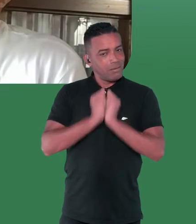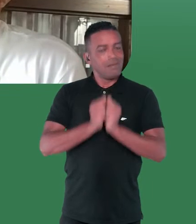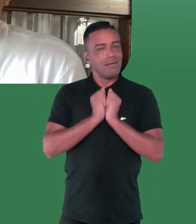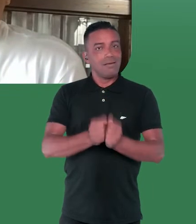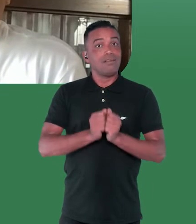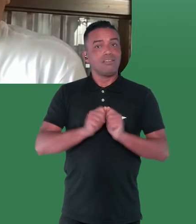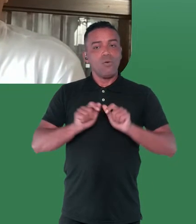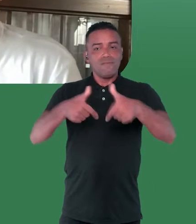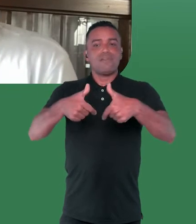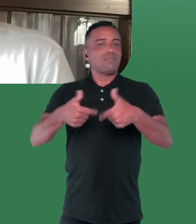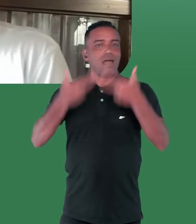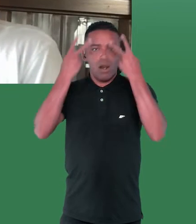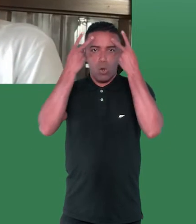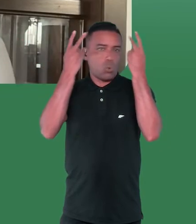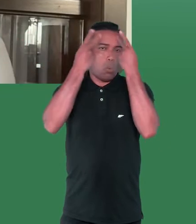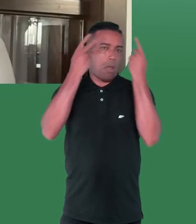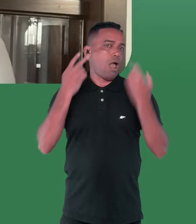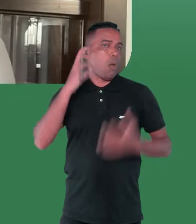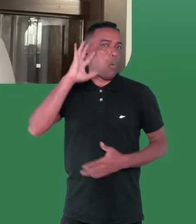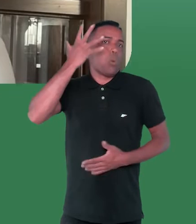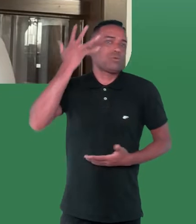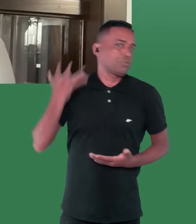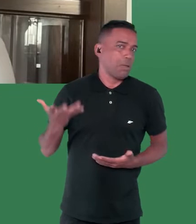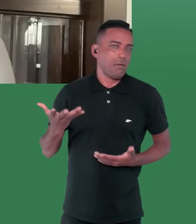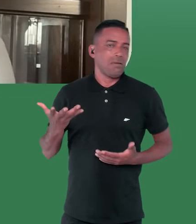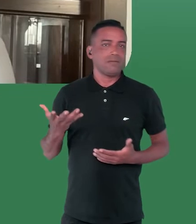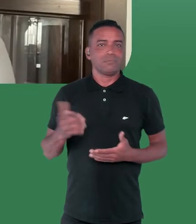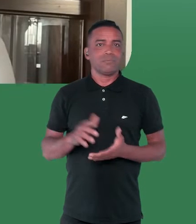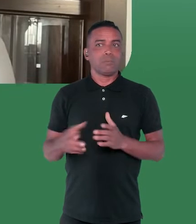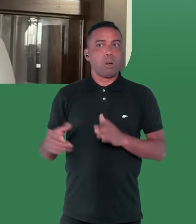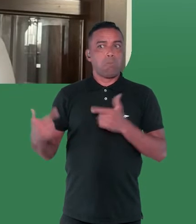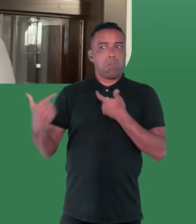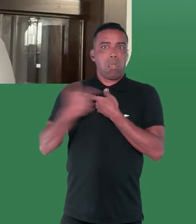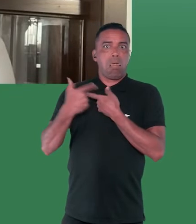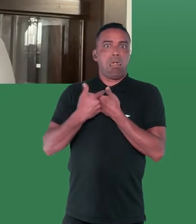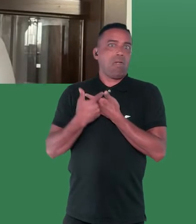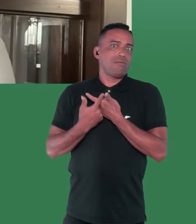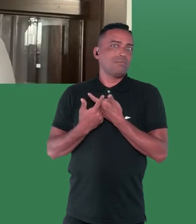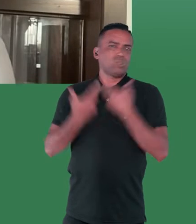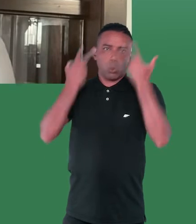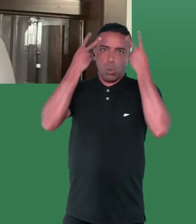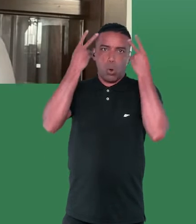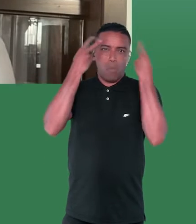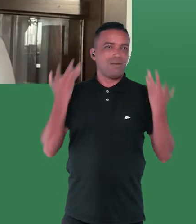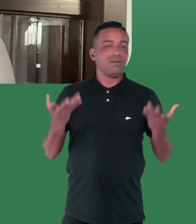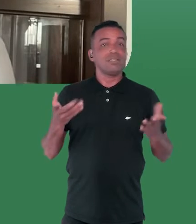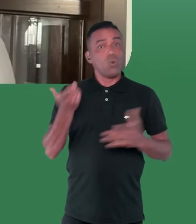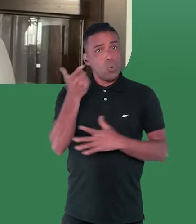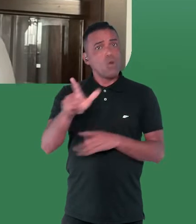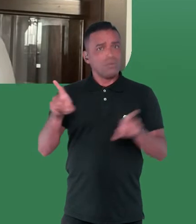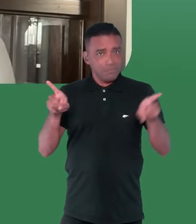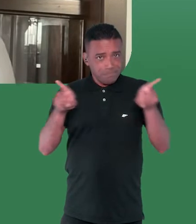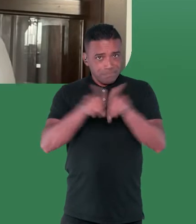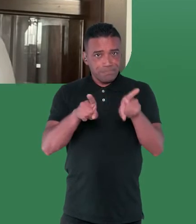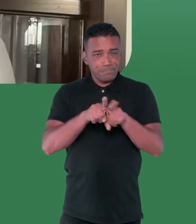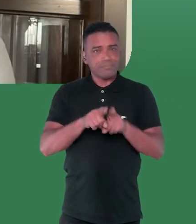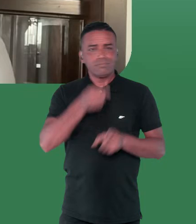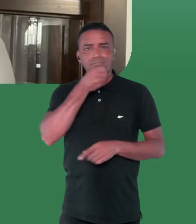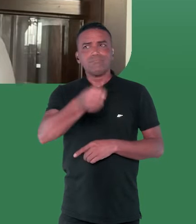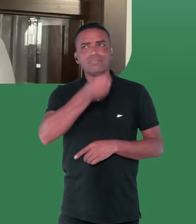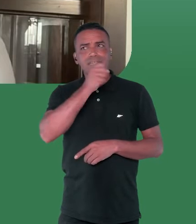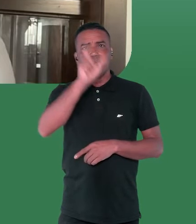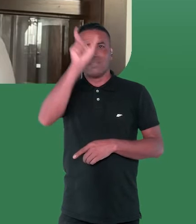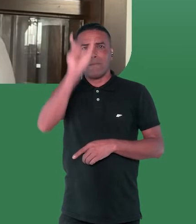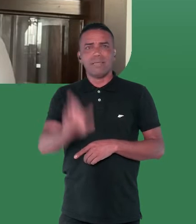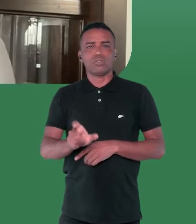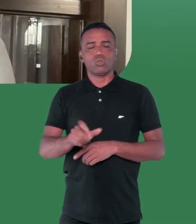de enfrentar com naturalidade os carões, porque. E outra coisa também, né? Eu estou entrevistando